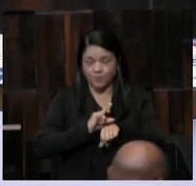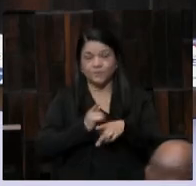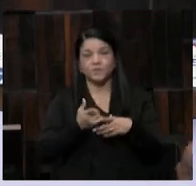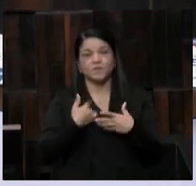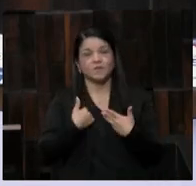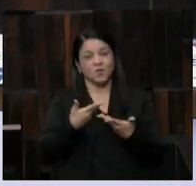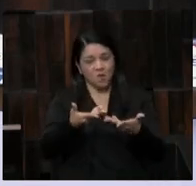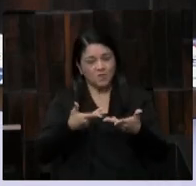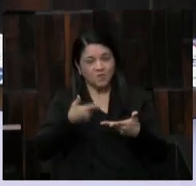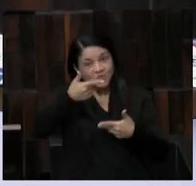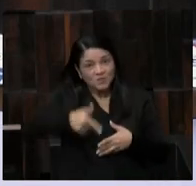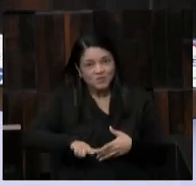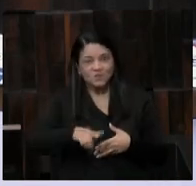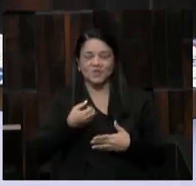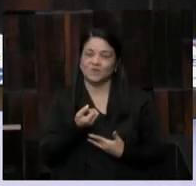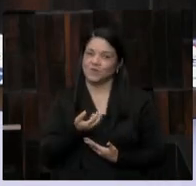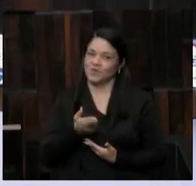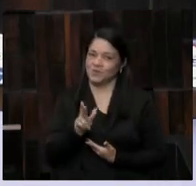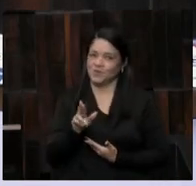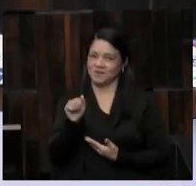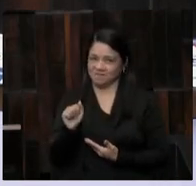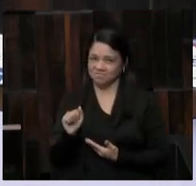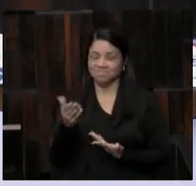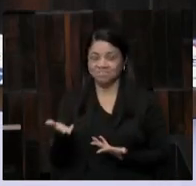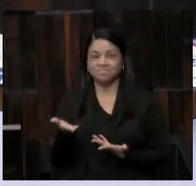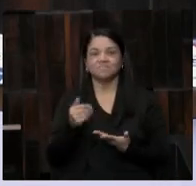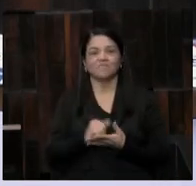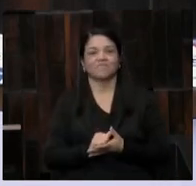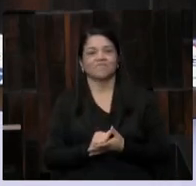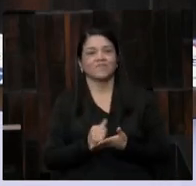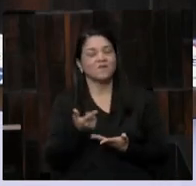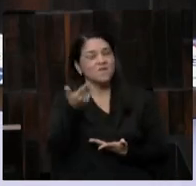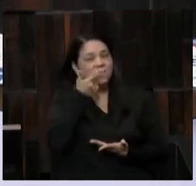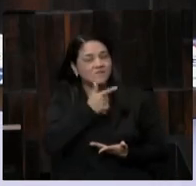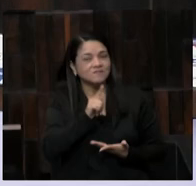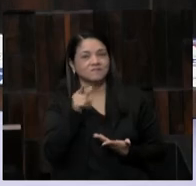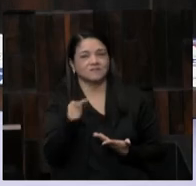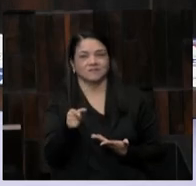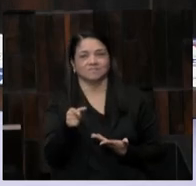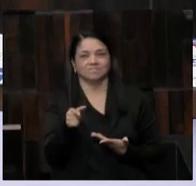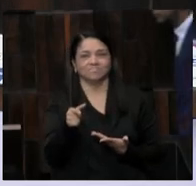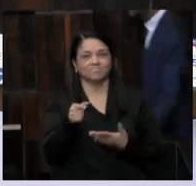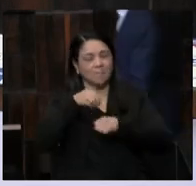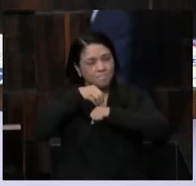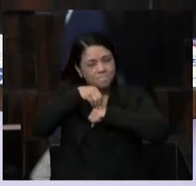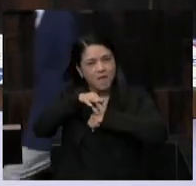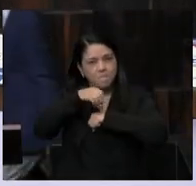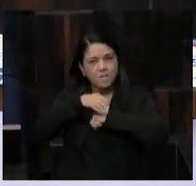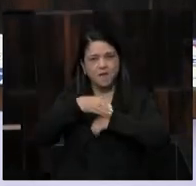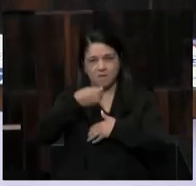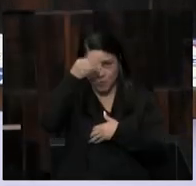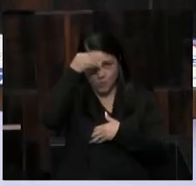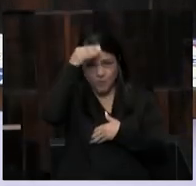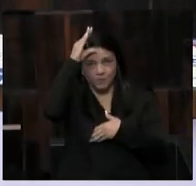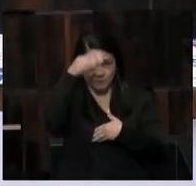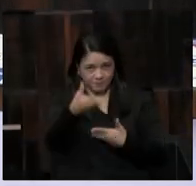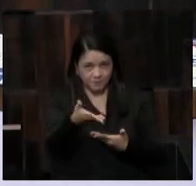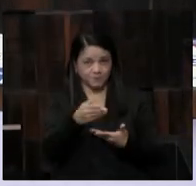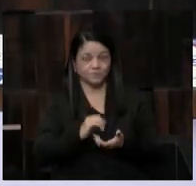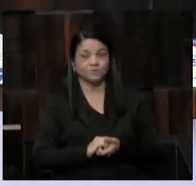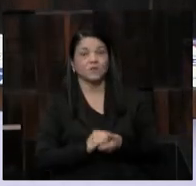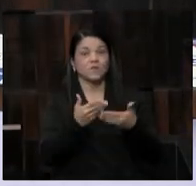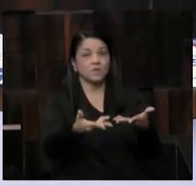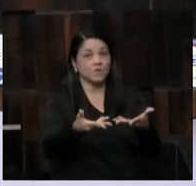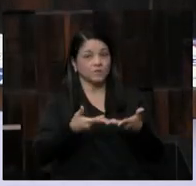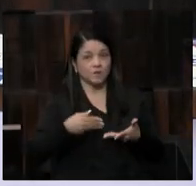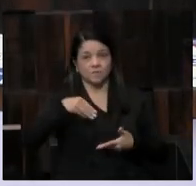convidá-la novamente, doutora, para que a senhora possa, né, passar esse conhecimento. Vamos também